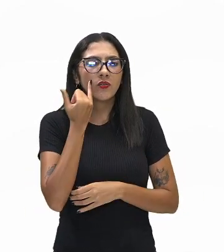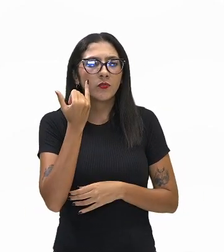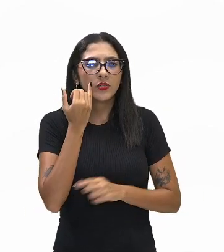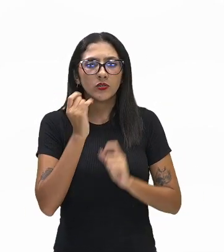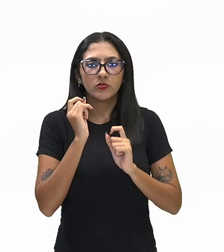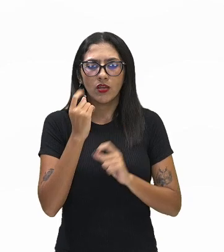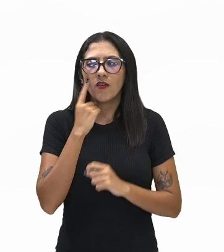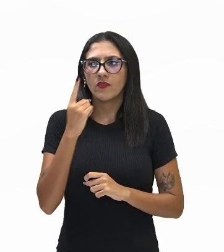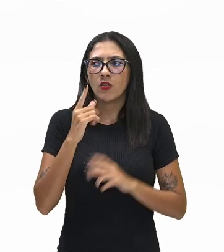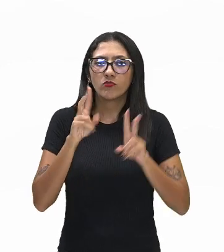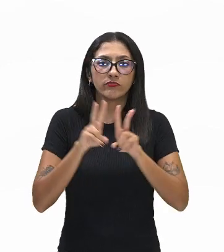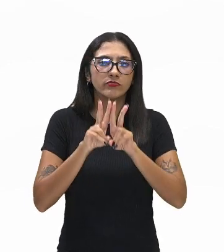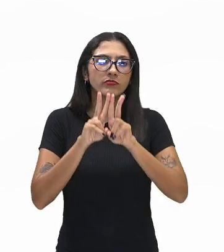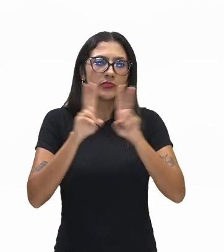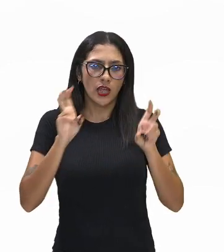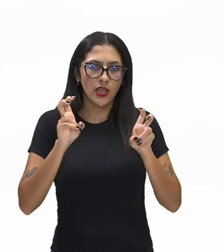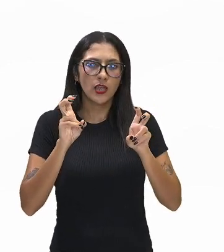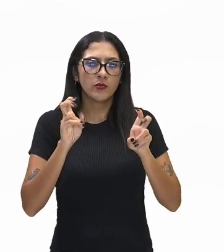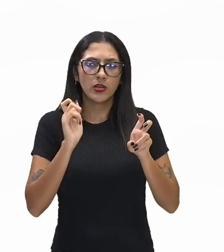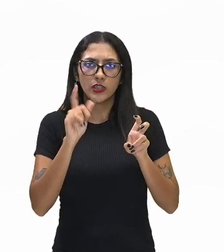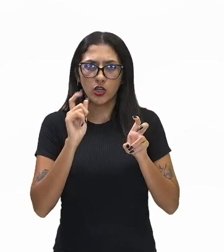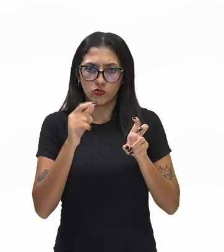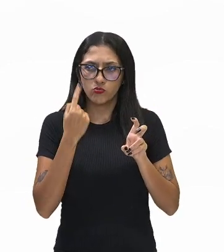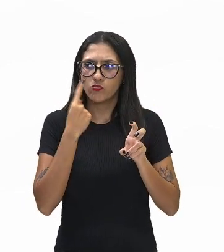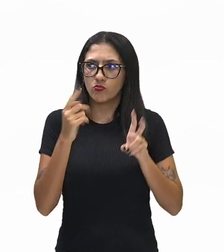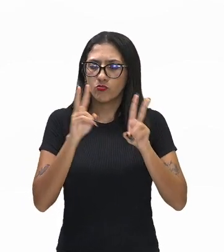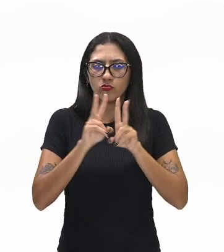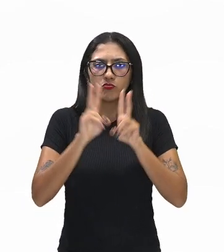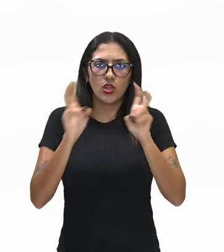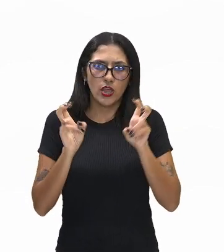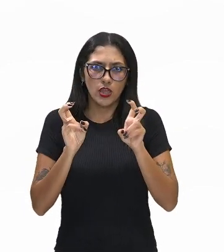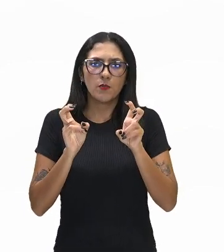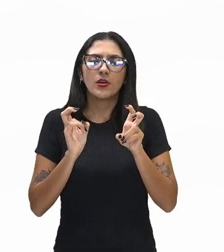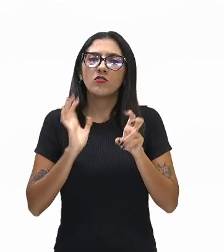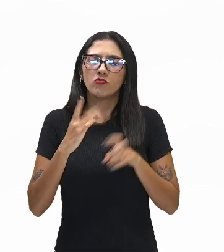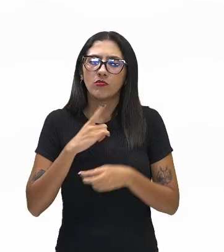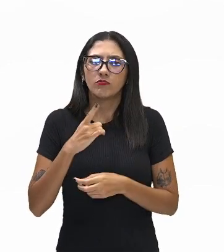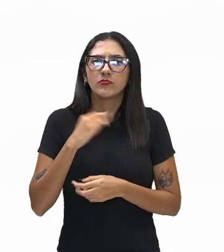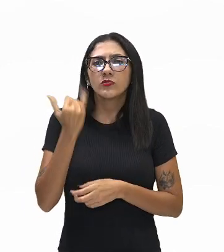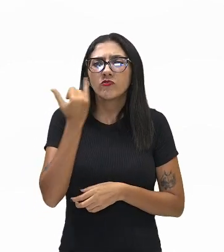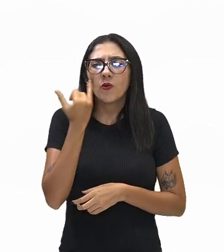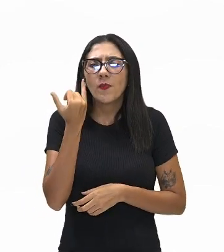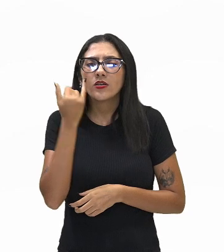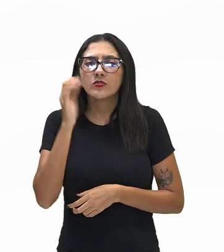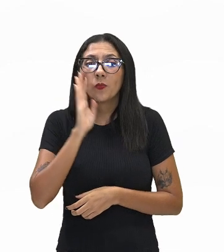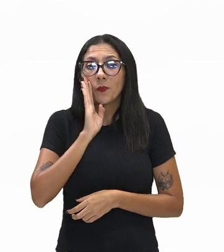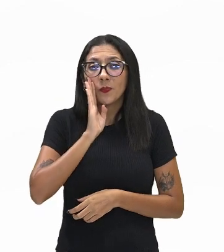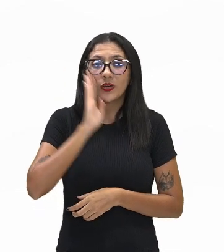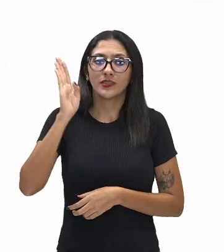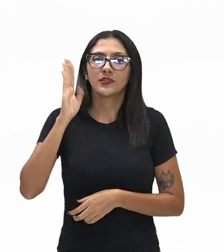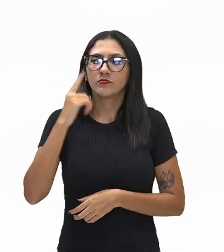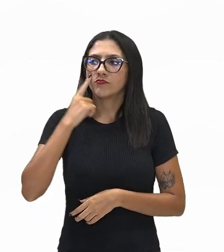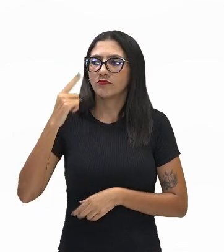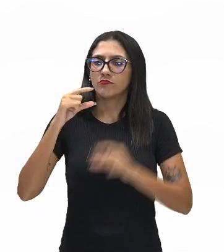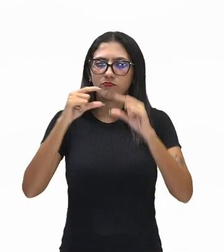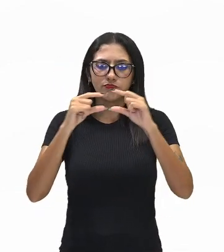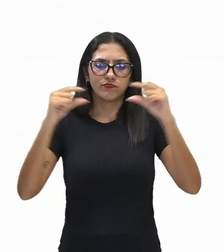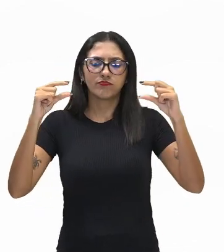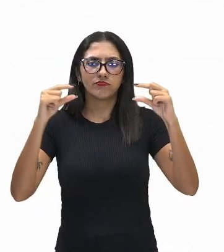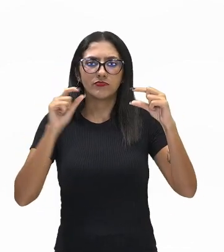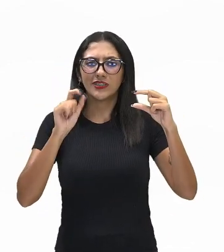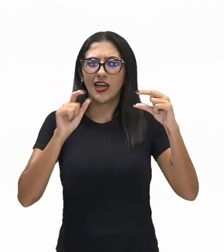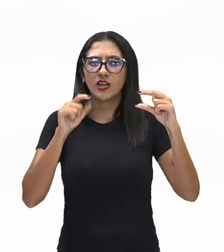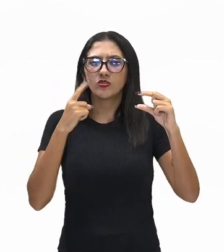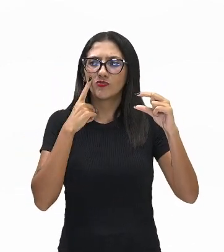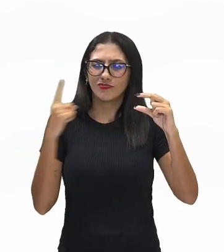tem um título que você já vai se familiarizar com o trabalho, né? O título é o rap e o funk na socialização